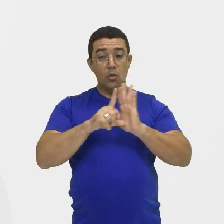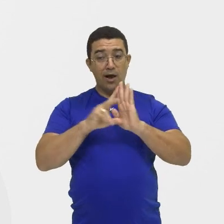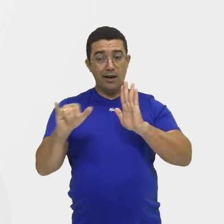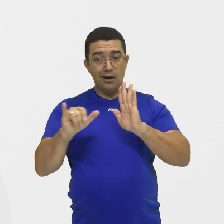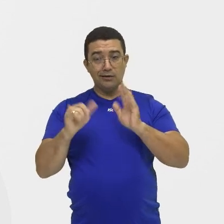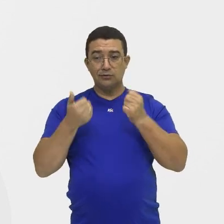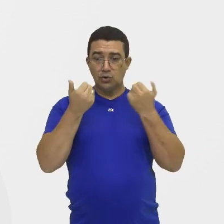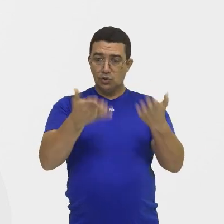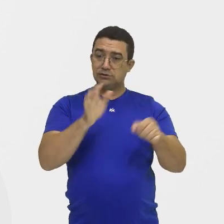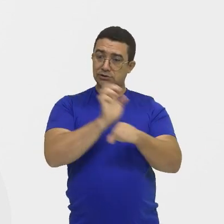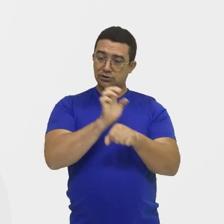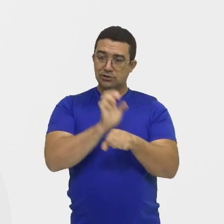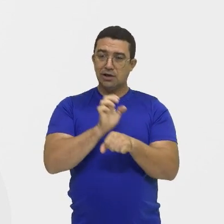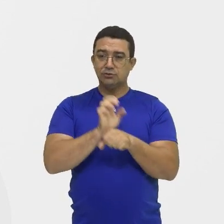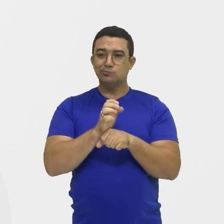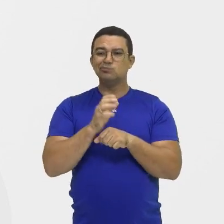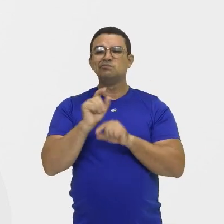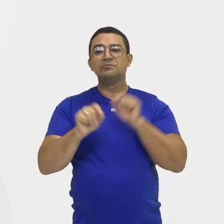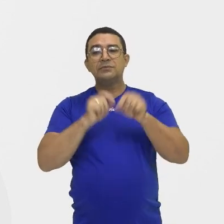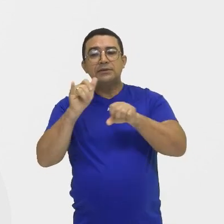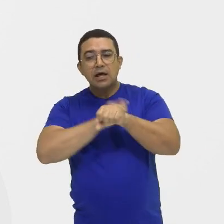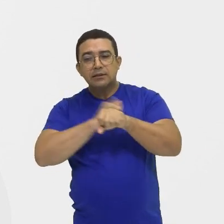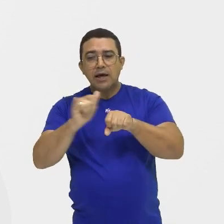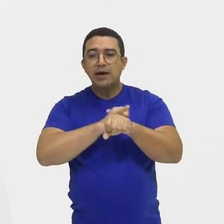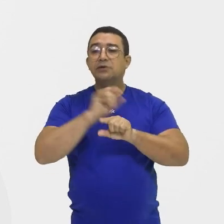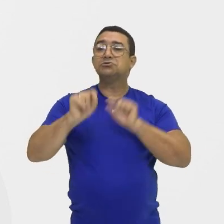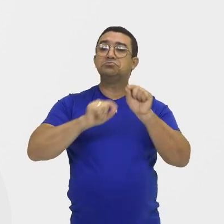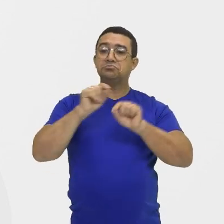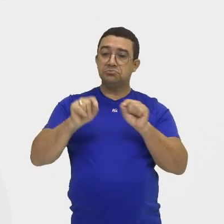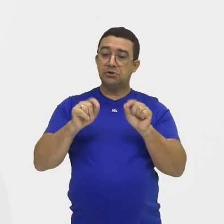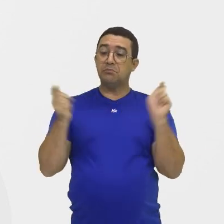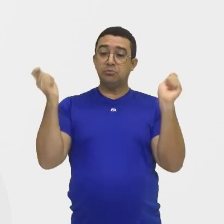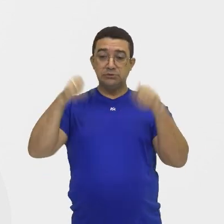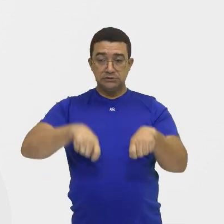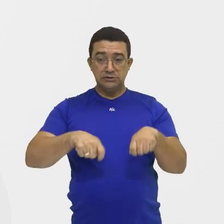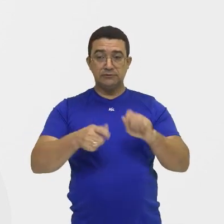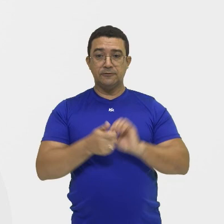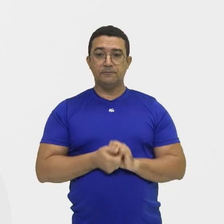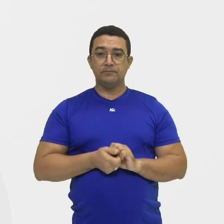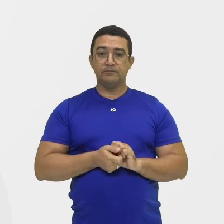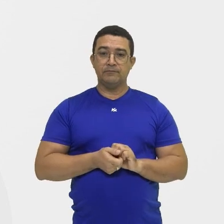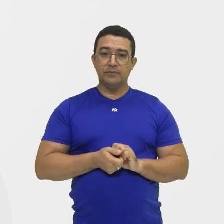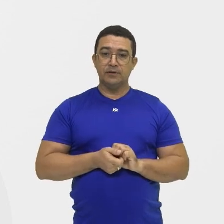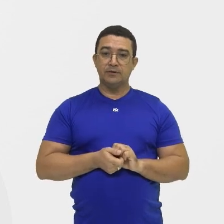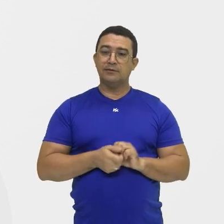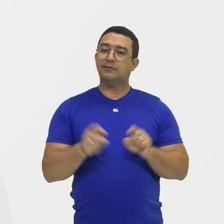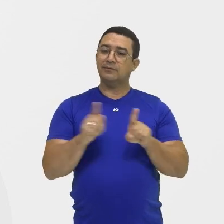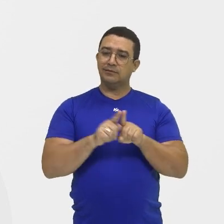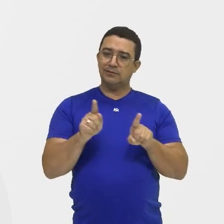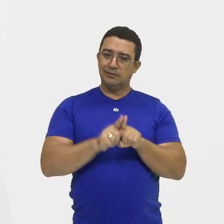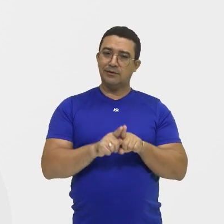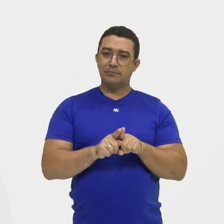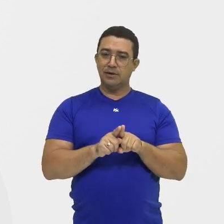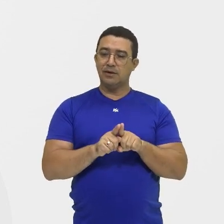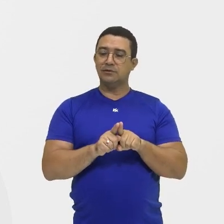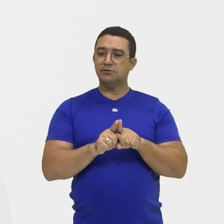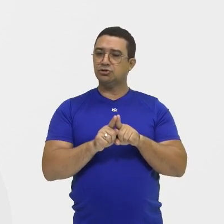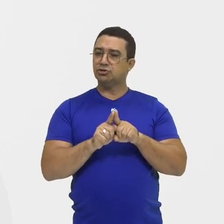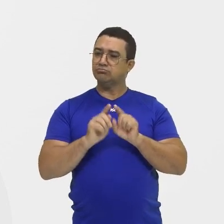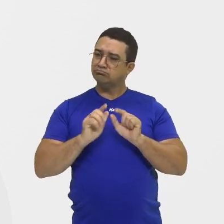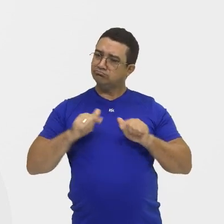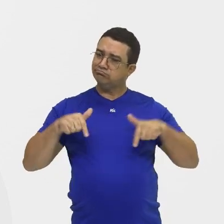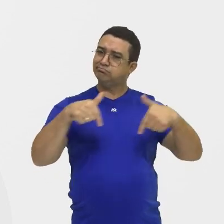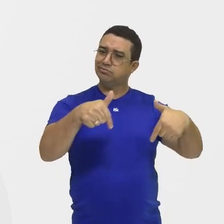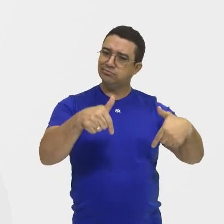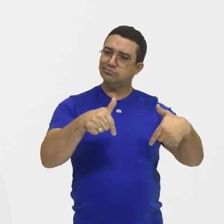mecanismos, aparatos, né, gente? Que efetivamente tornaram possível chegarmos à rede de enfrentamento,